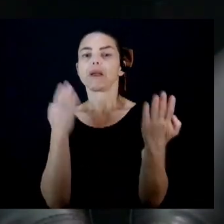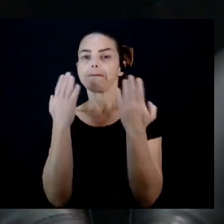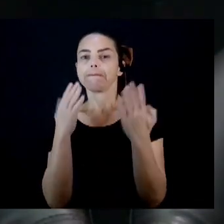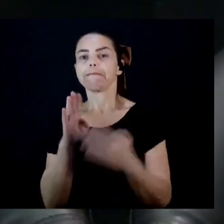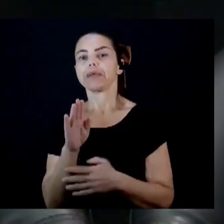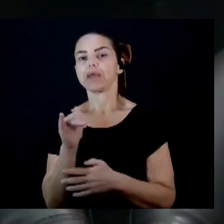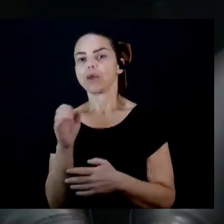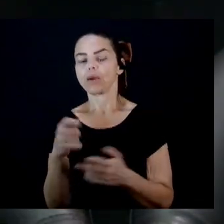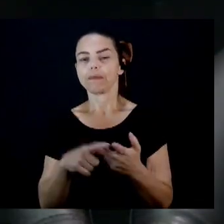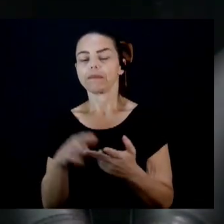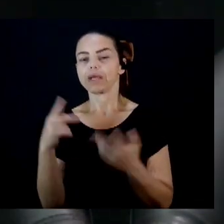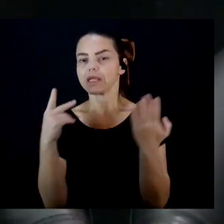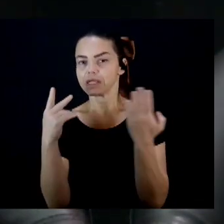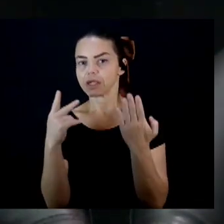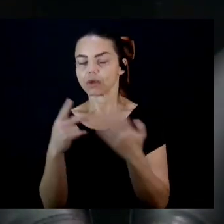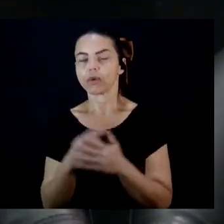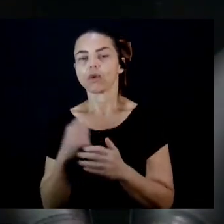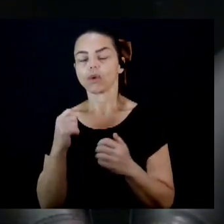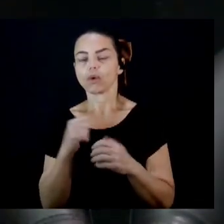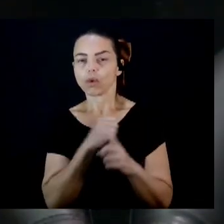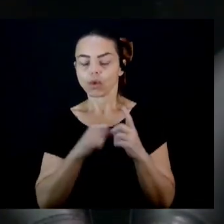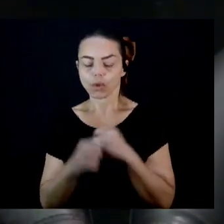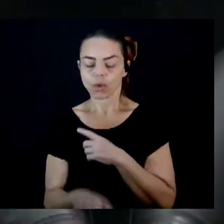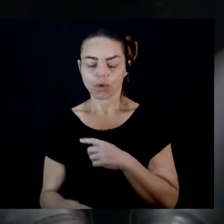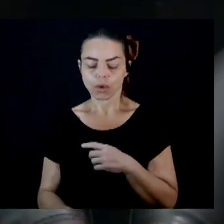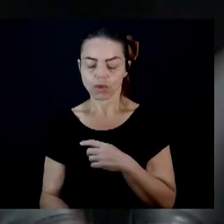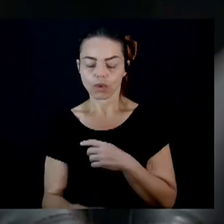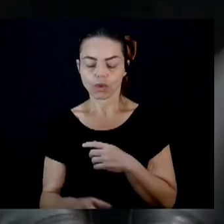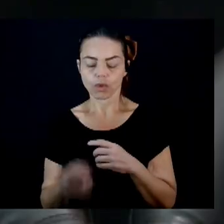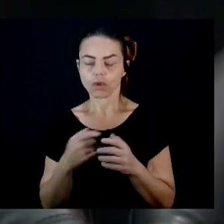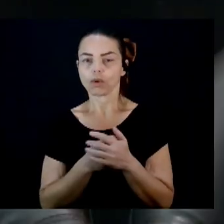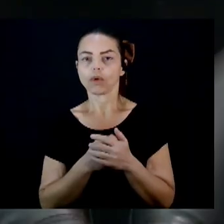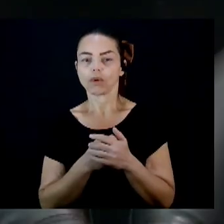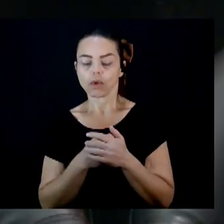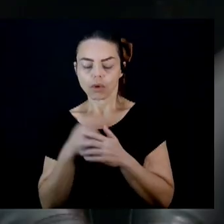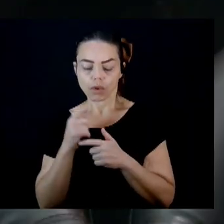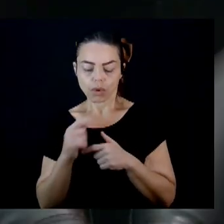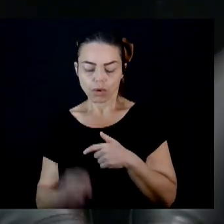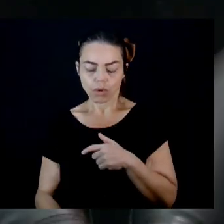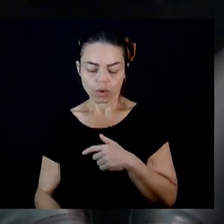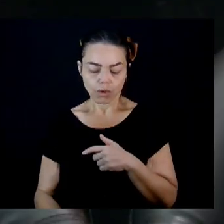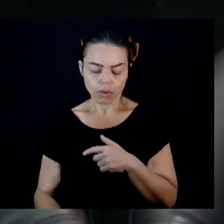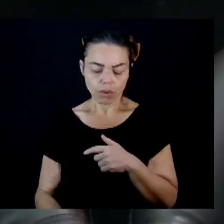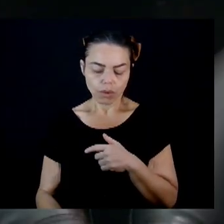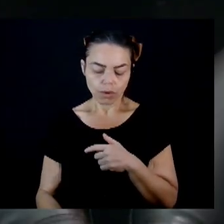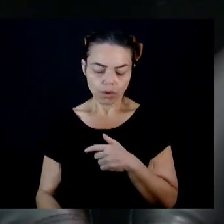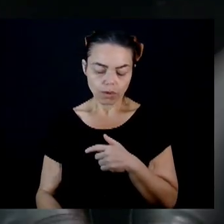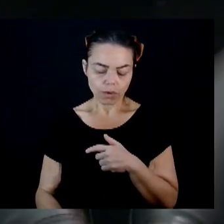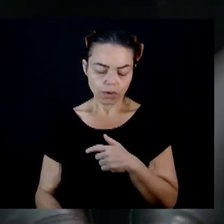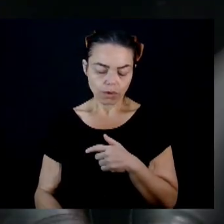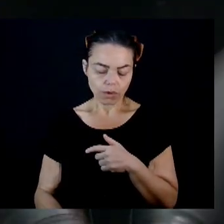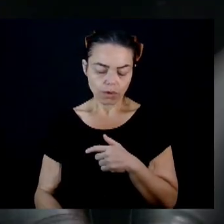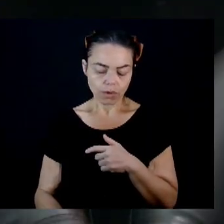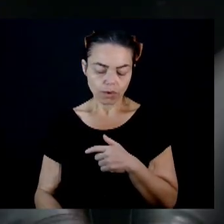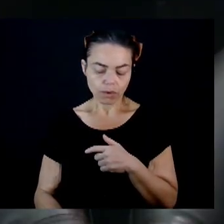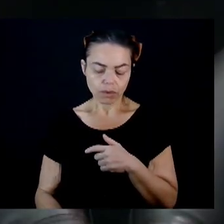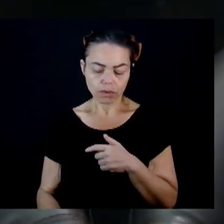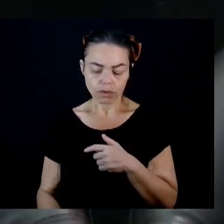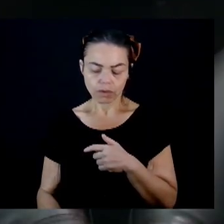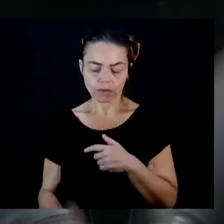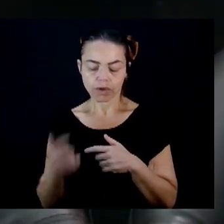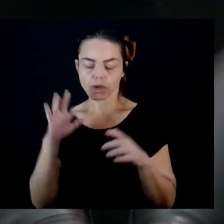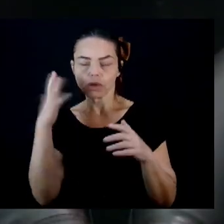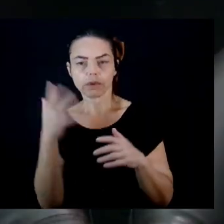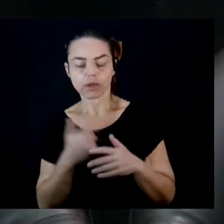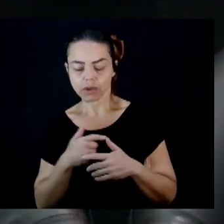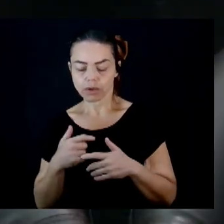quando a gente fala, ai não, direciona para tomar hormônio, vai resolver? Não vai. A gente tem que tratar esses